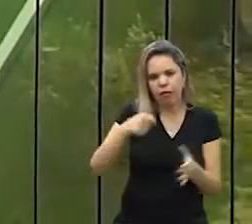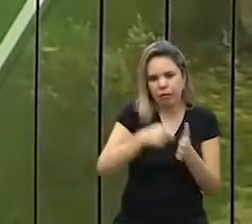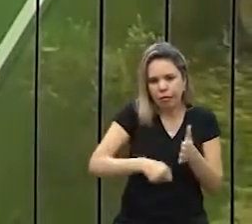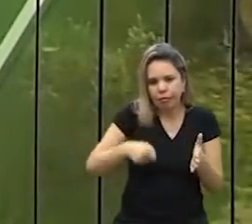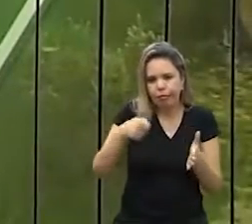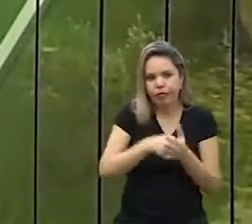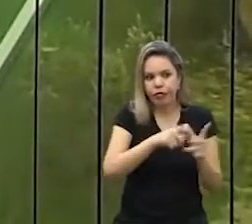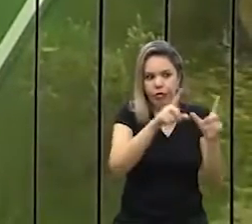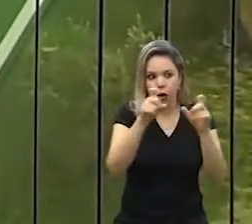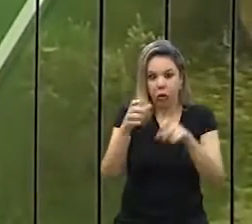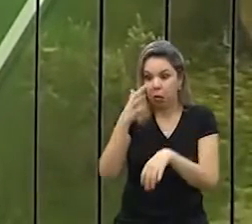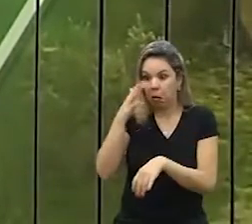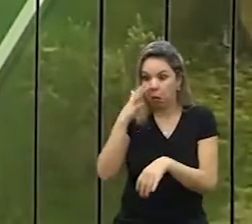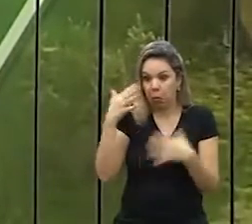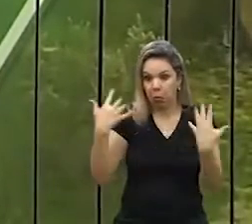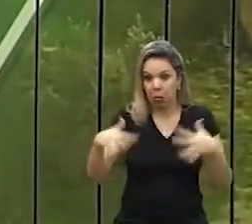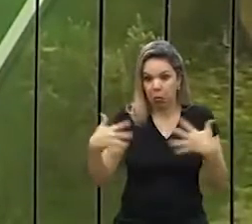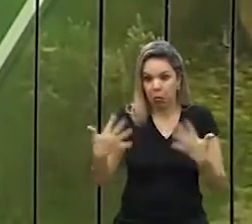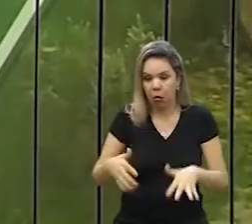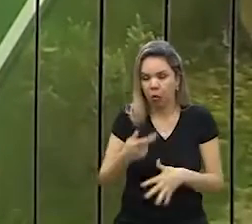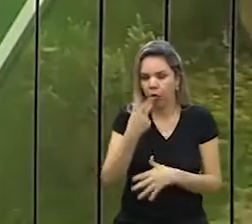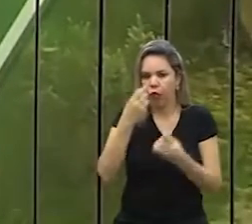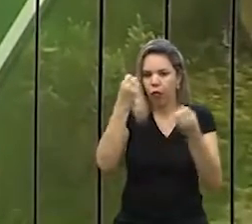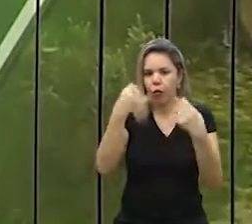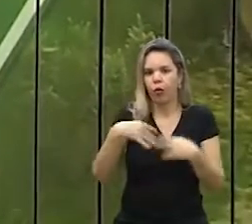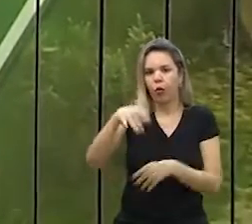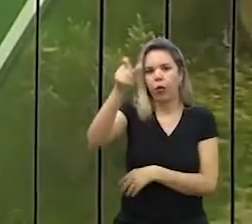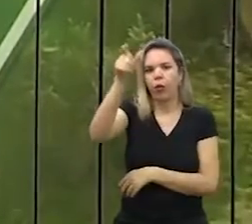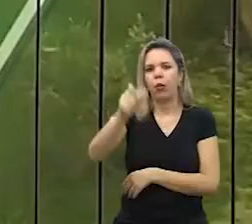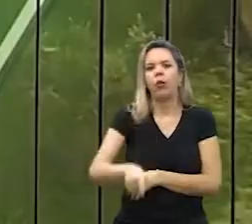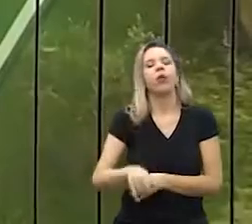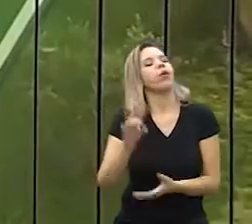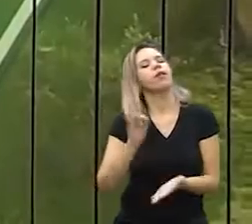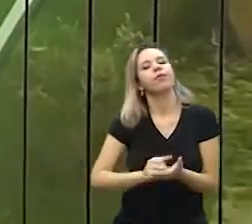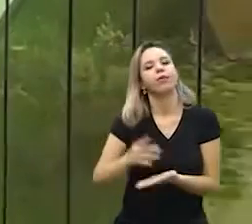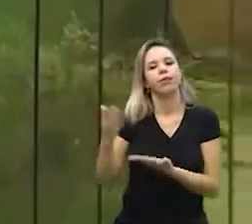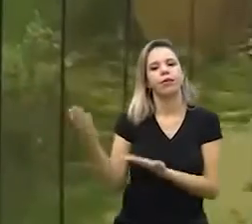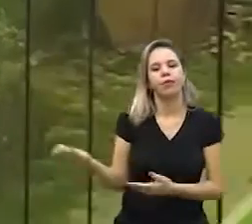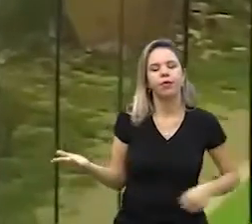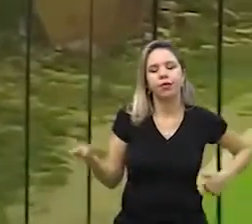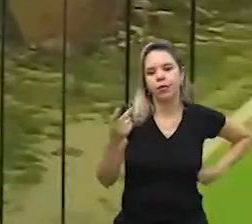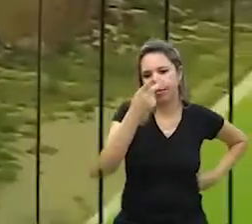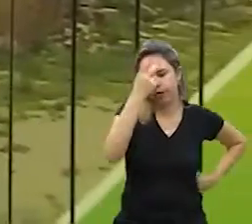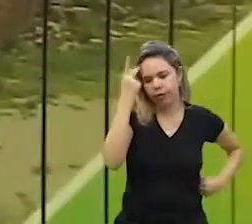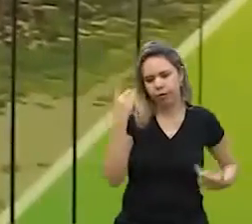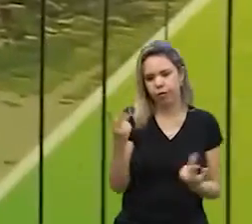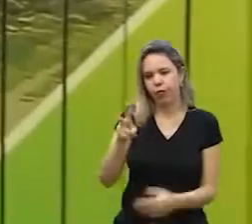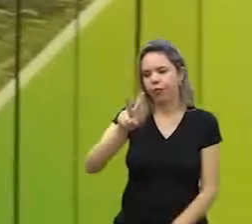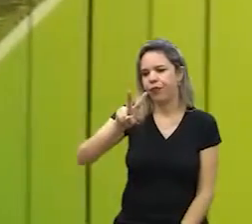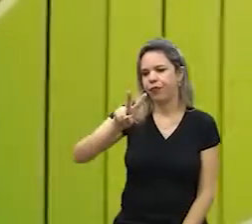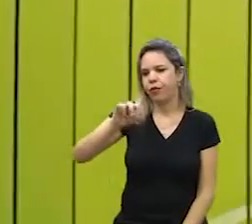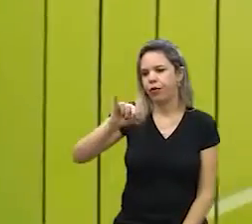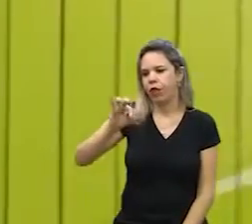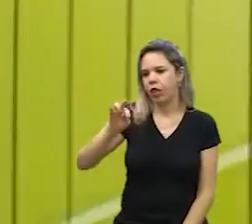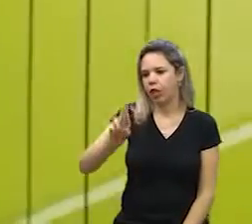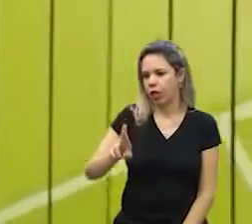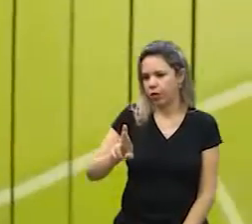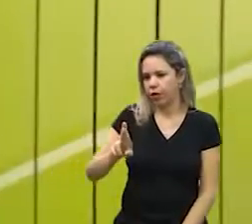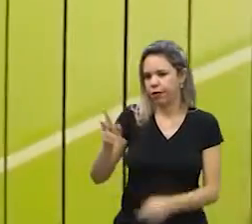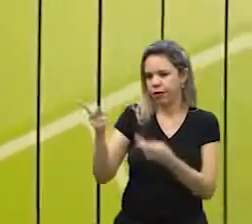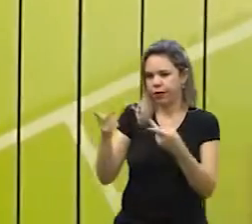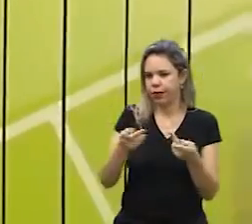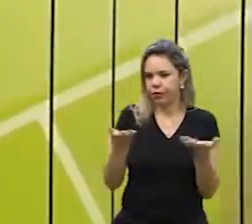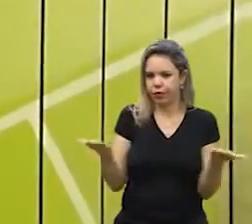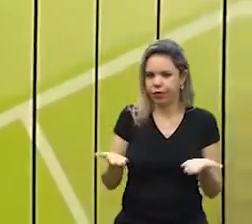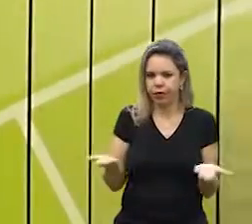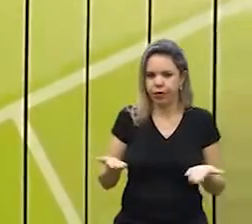fazer fotos incríveis? Estou falando de uma pessoa real, estou falando de pessoas como Vitor Fávaro Augusto, nosso